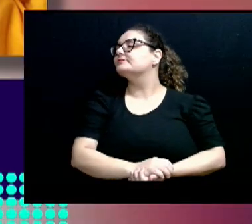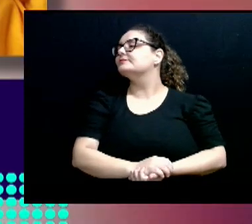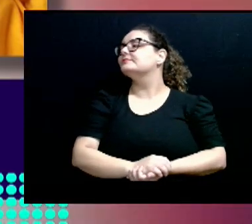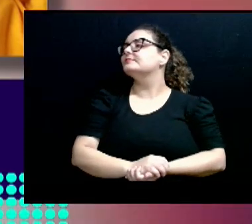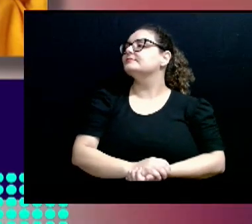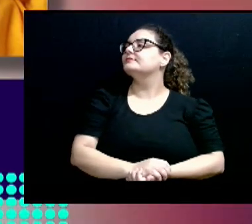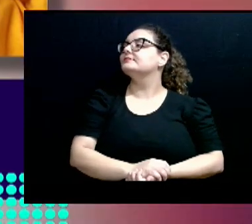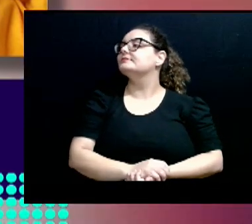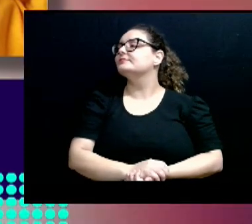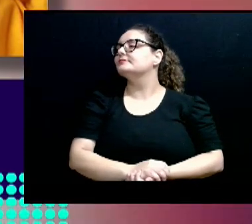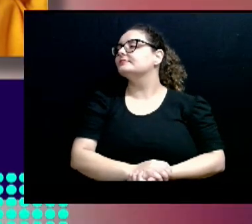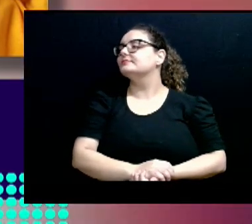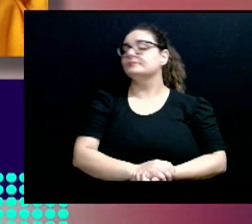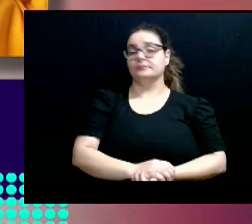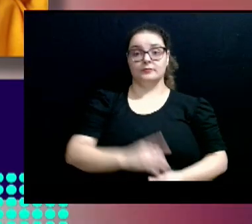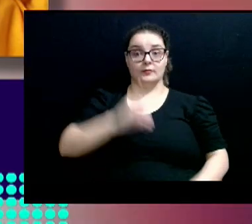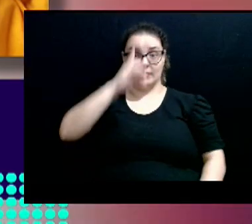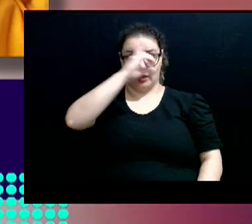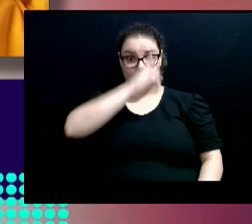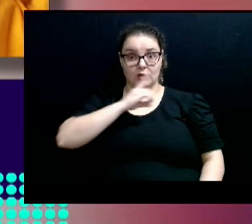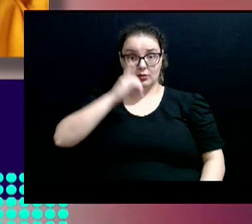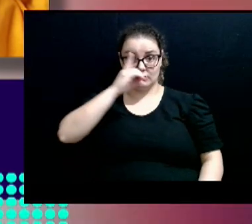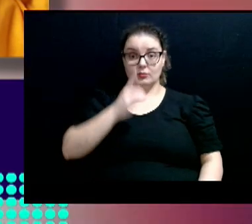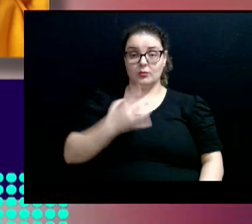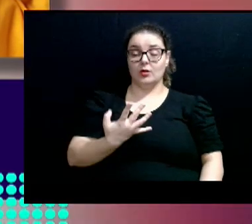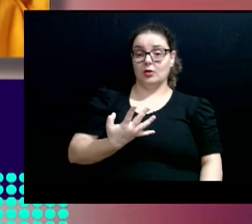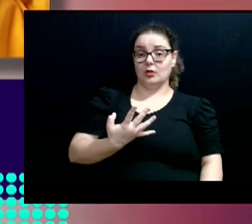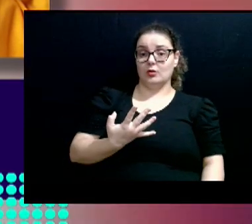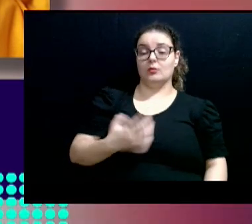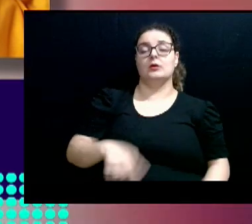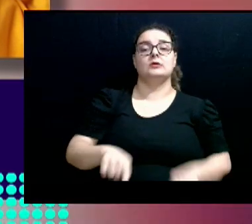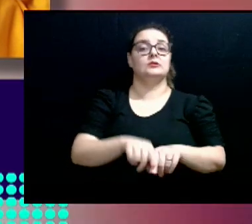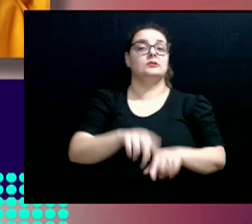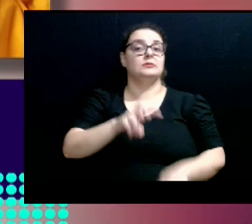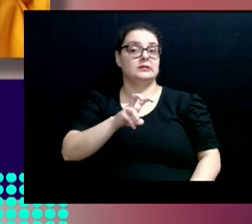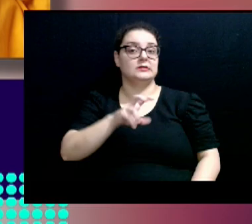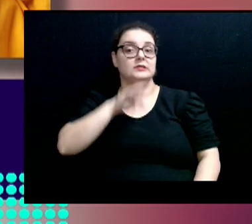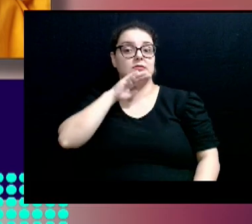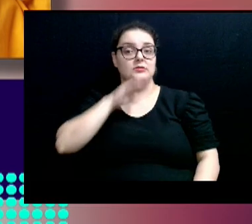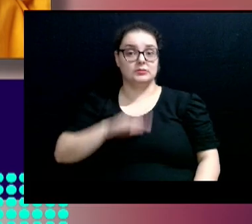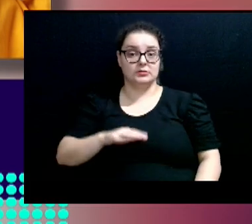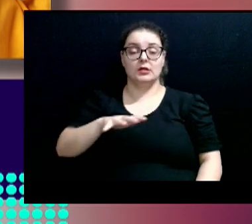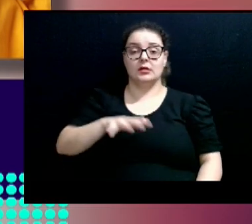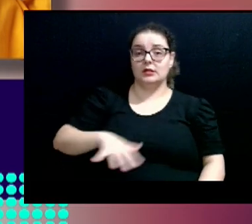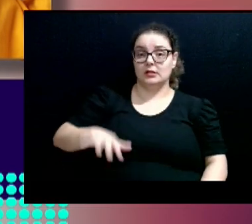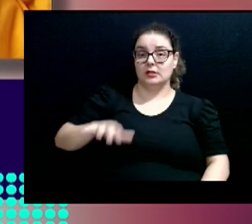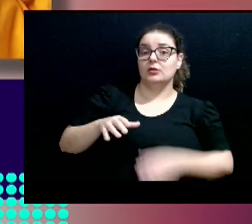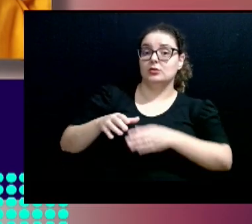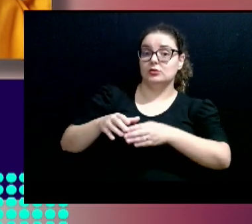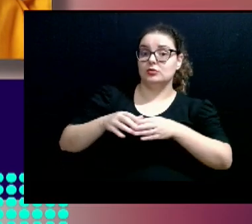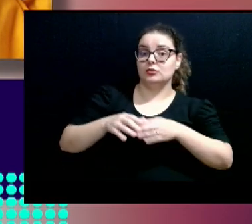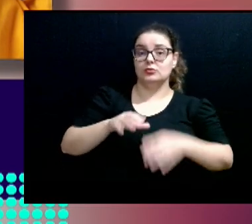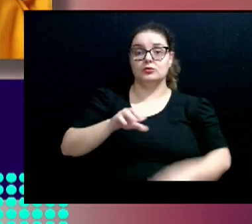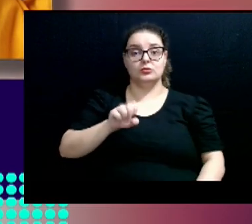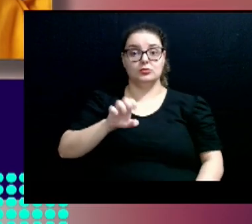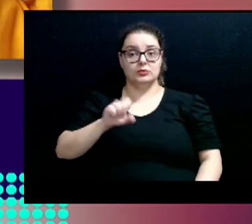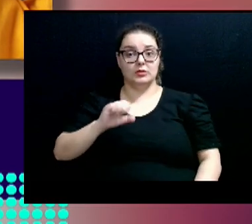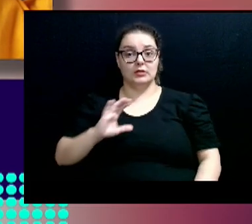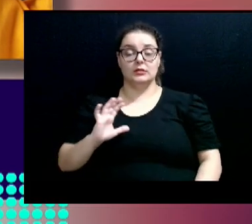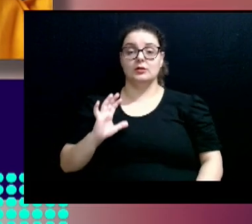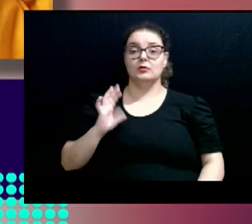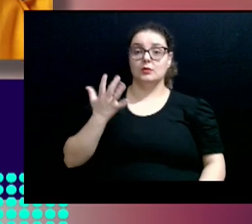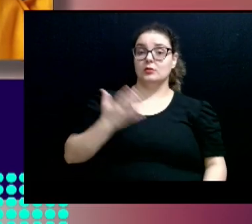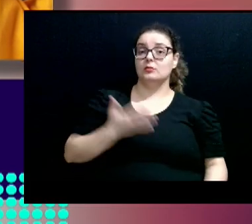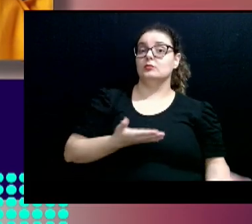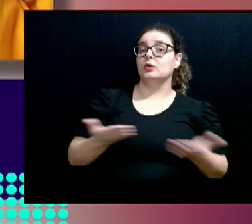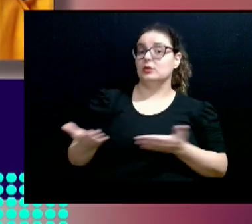E no domingo, às 4 e às 5 da tarde, na área de convivência do Sesc, acontece o espetáculo